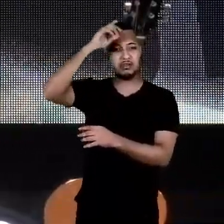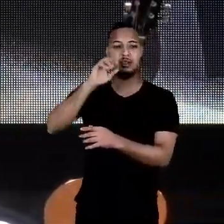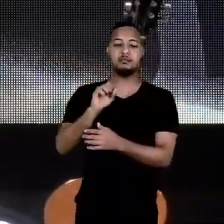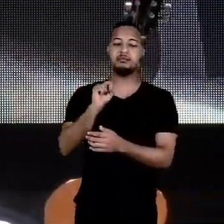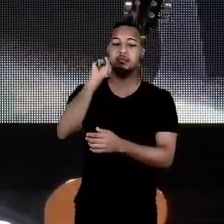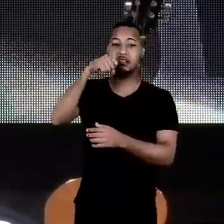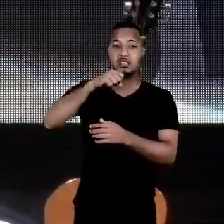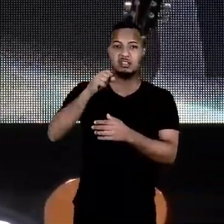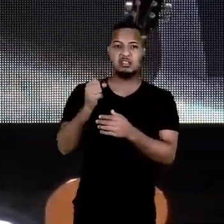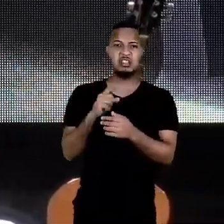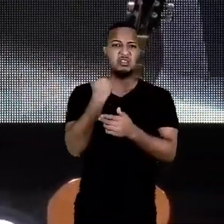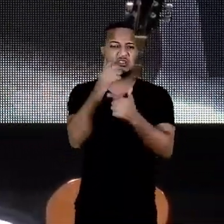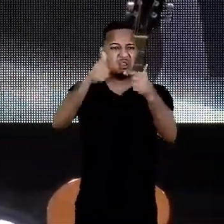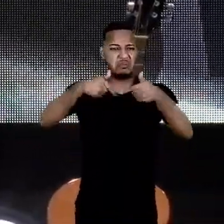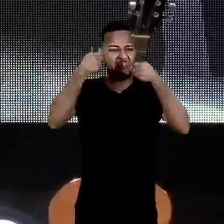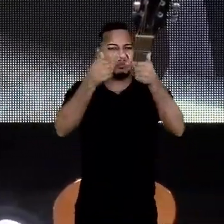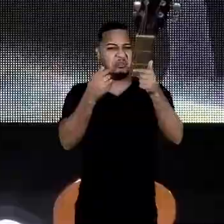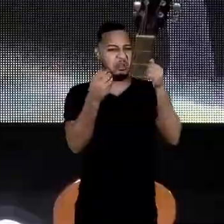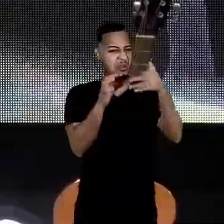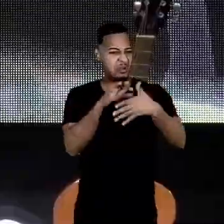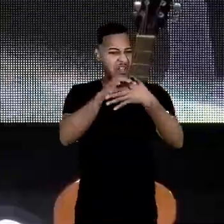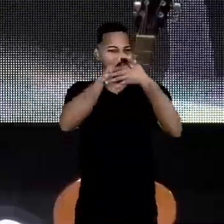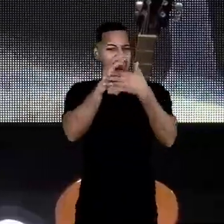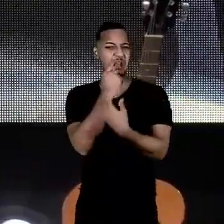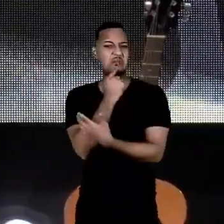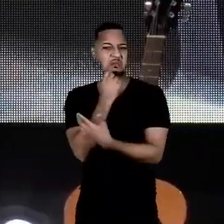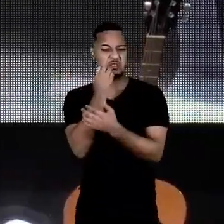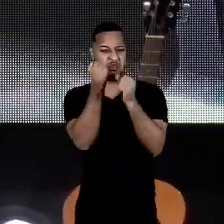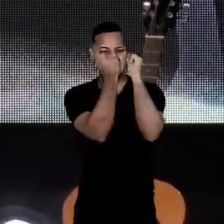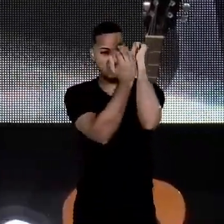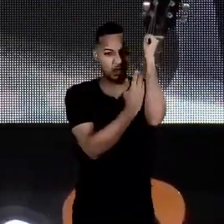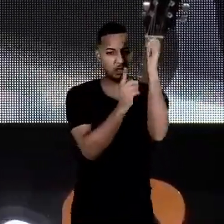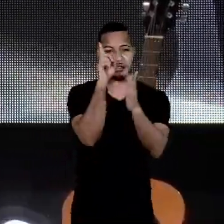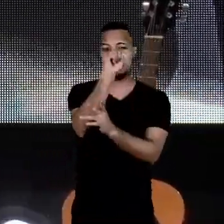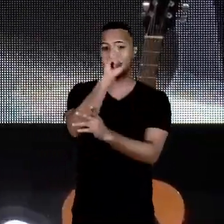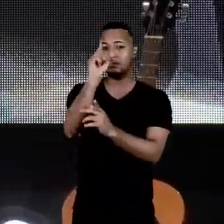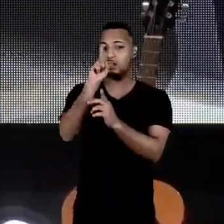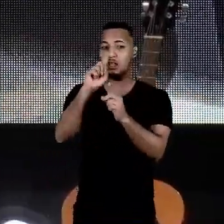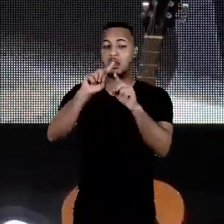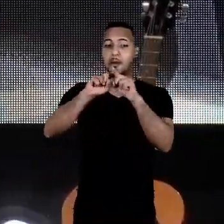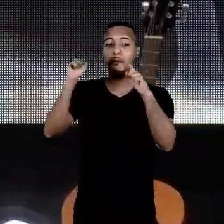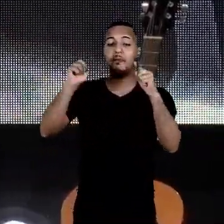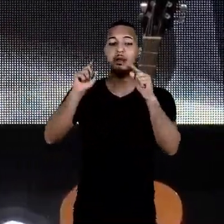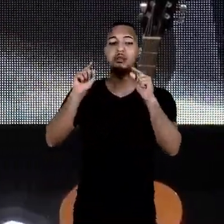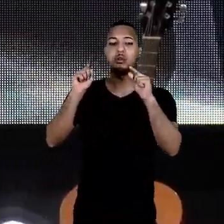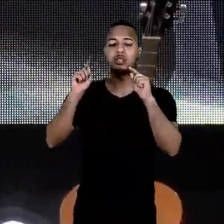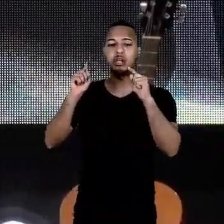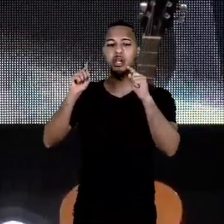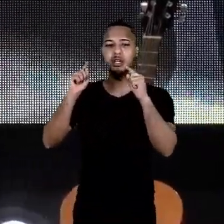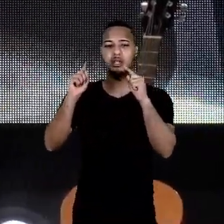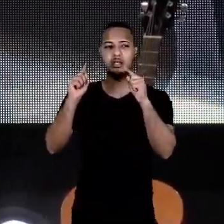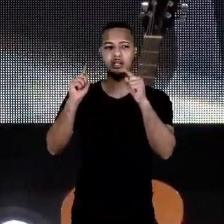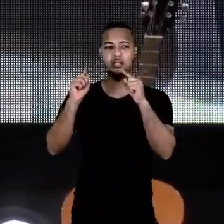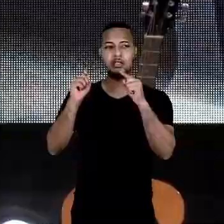e sangue, mas sim contra principados e potestades do